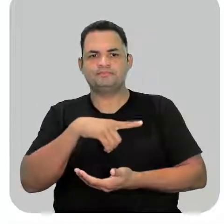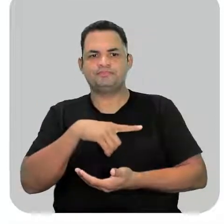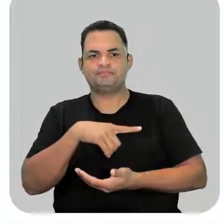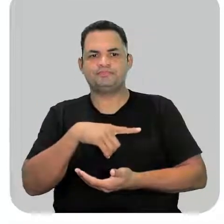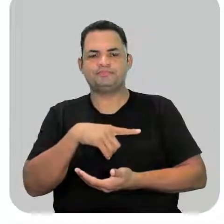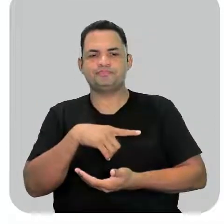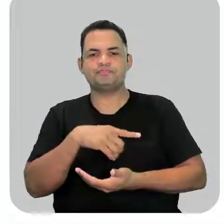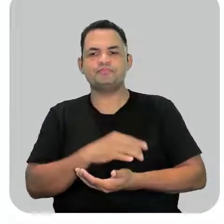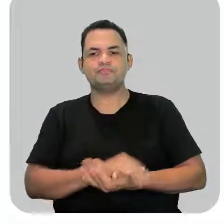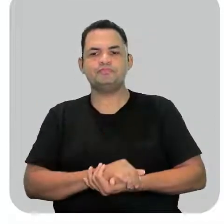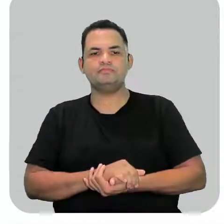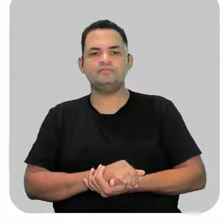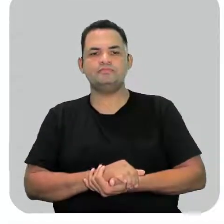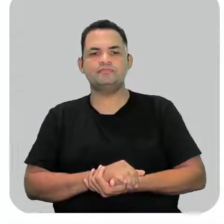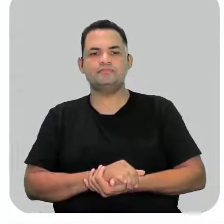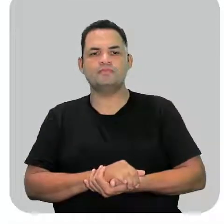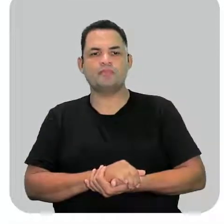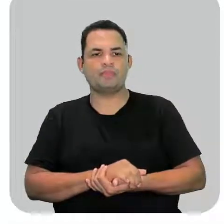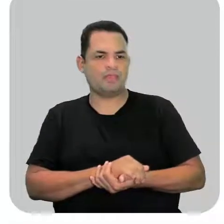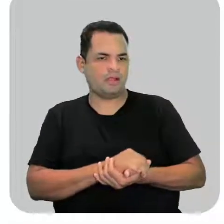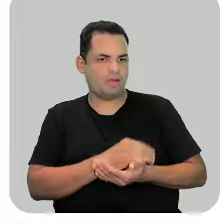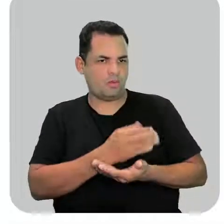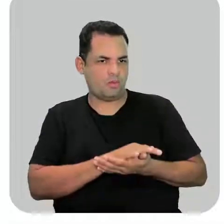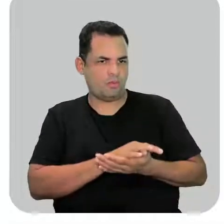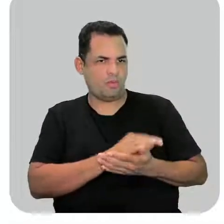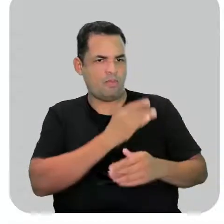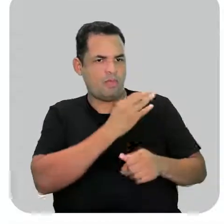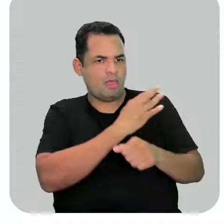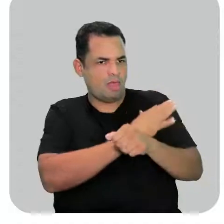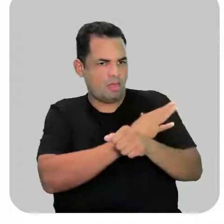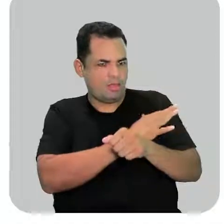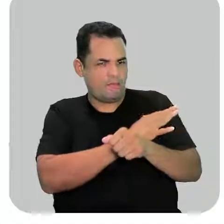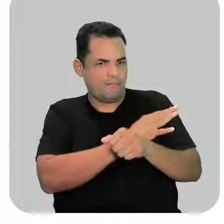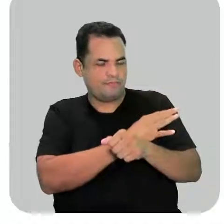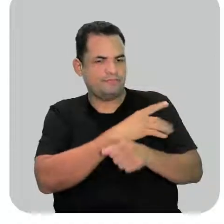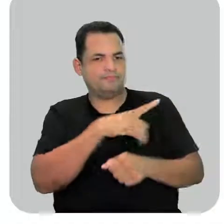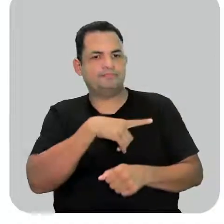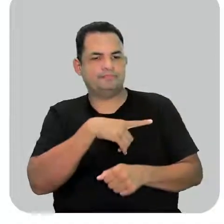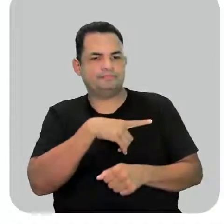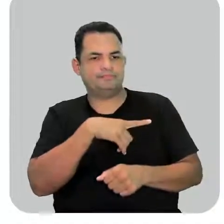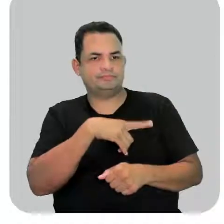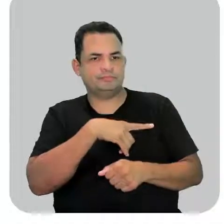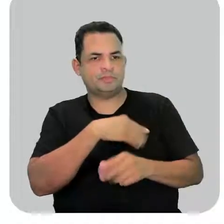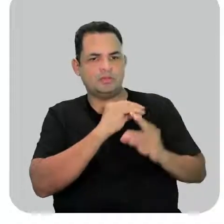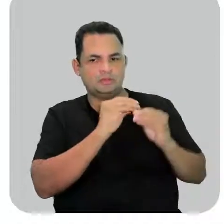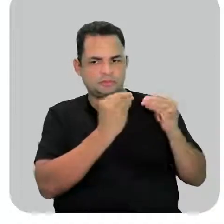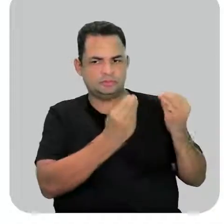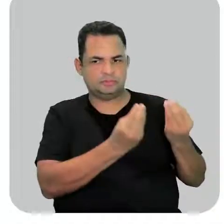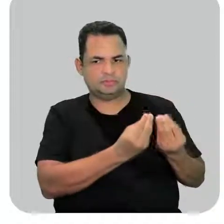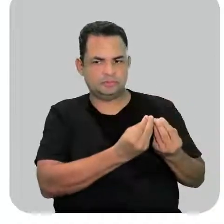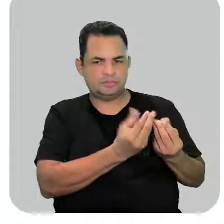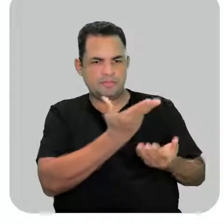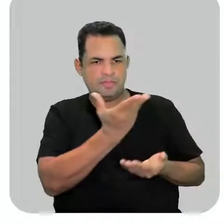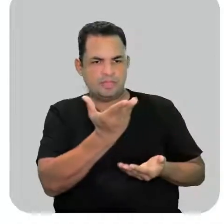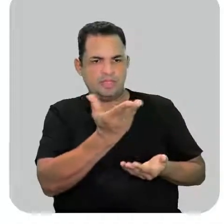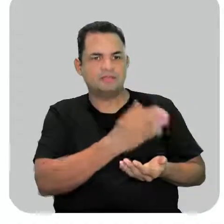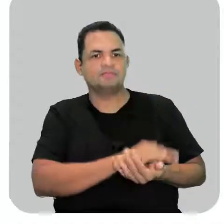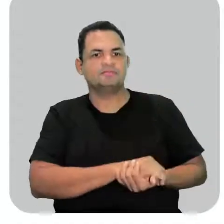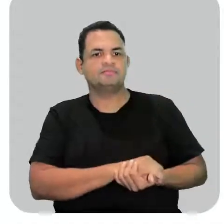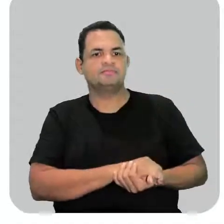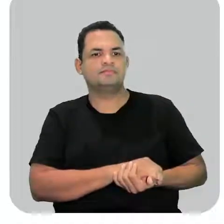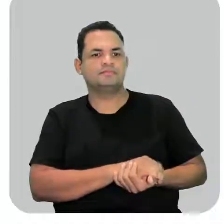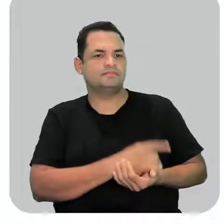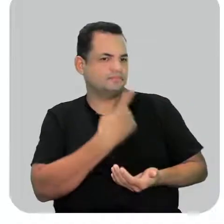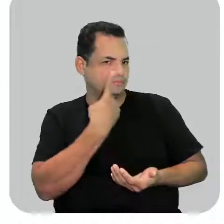temos o nosso ácido cianídrico, aqui nós temos o nosso composto, tá? Onde